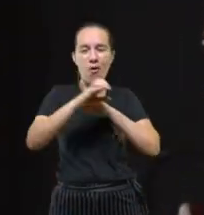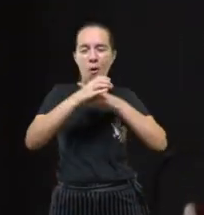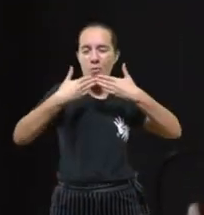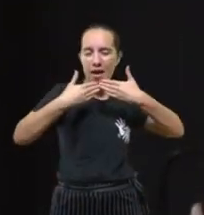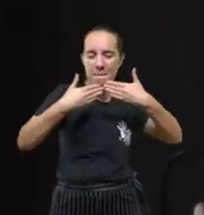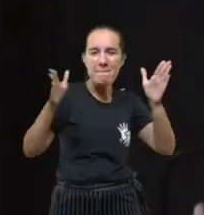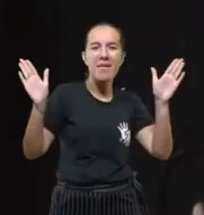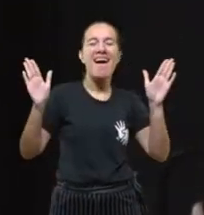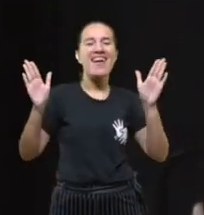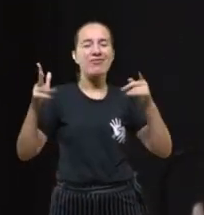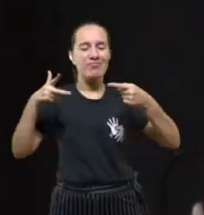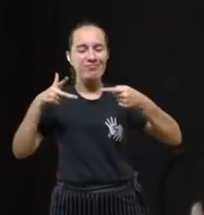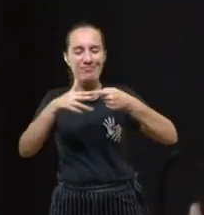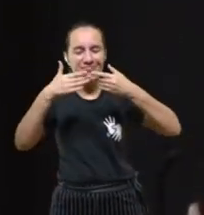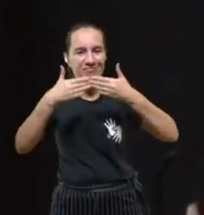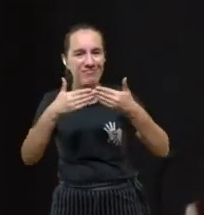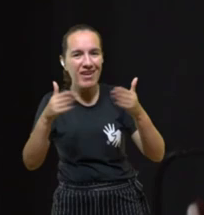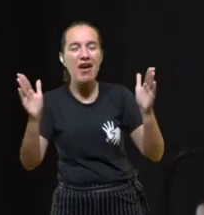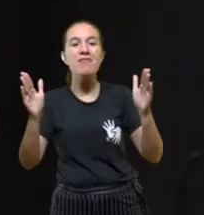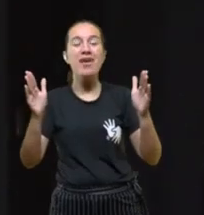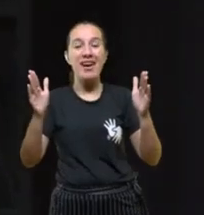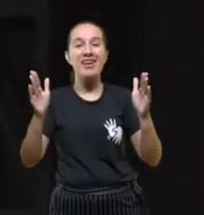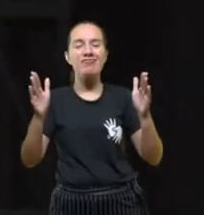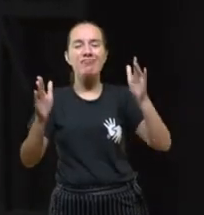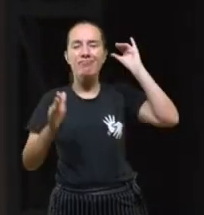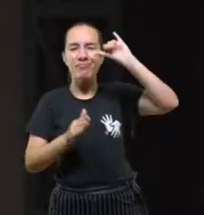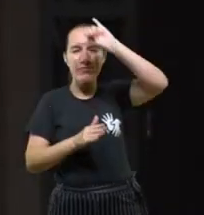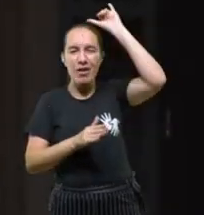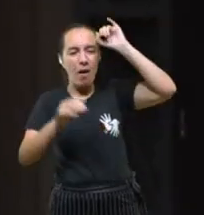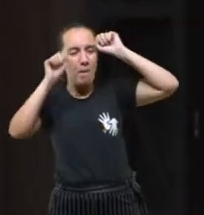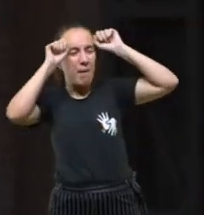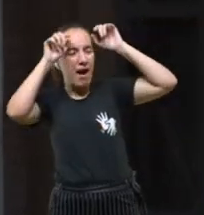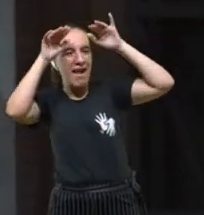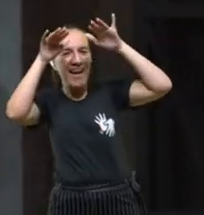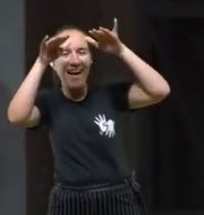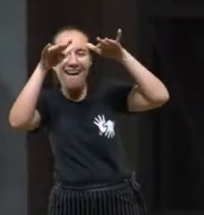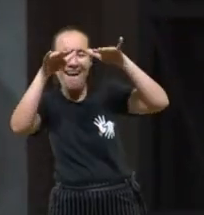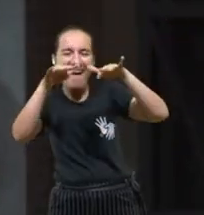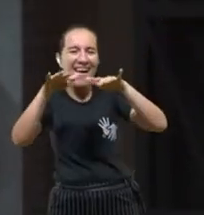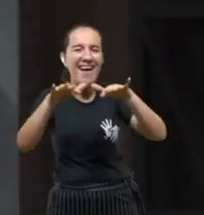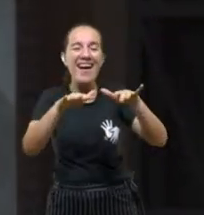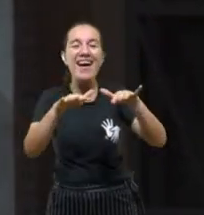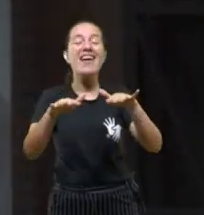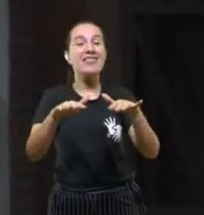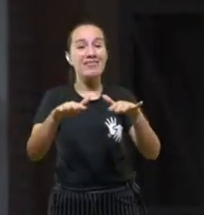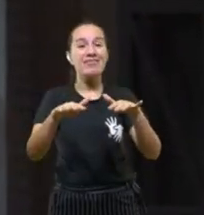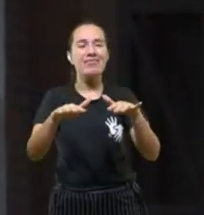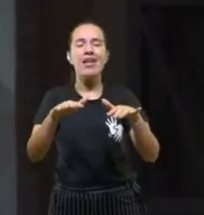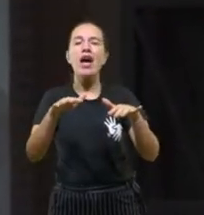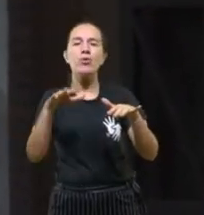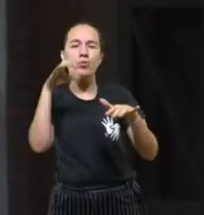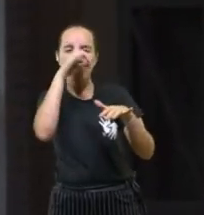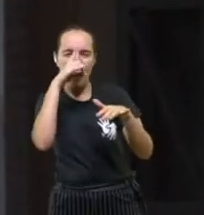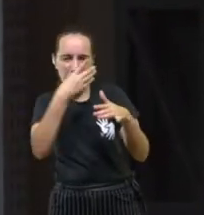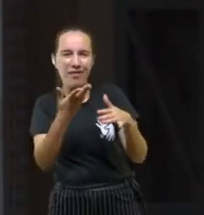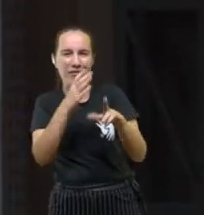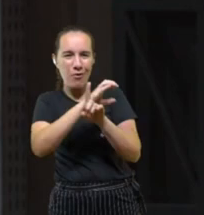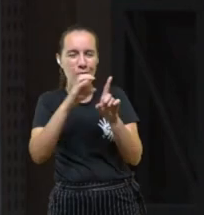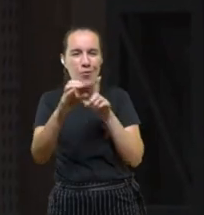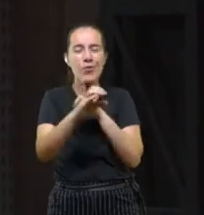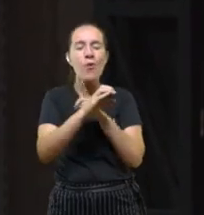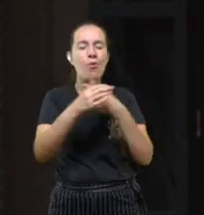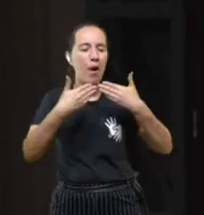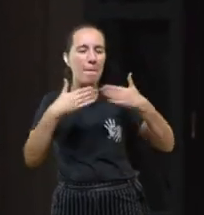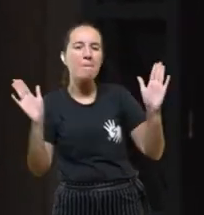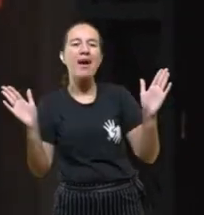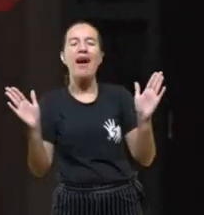domingo, culto de unção, que vai ser o primeiro fim de semana que o culto, a